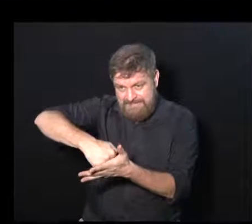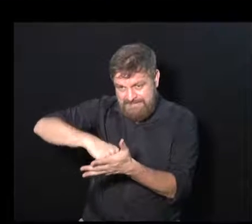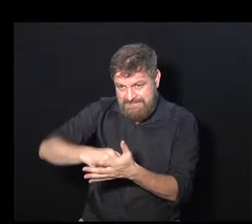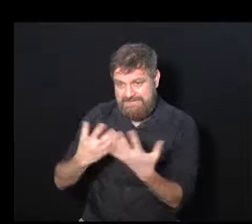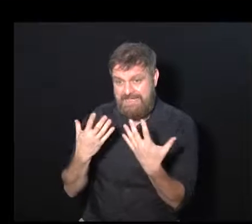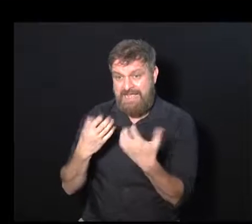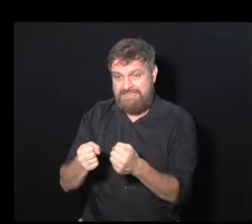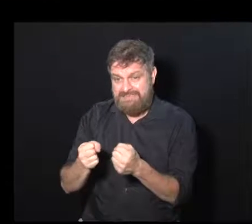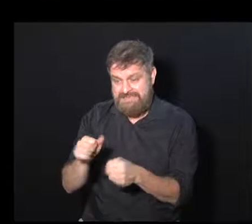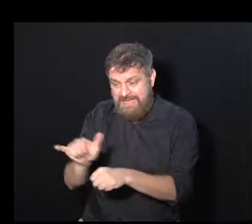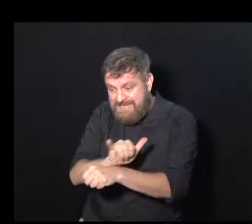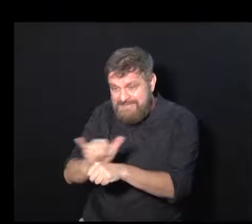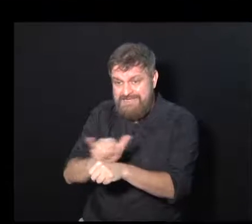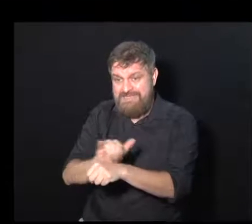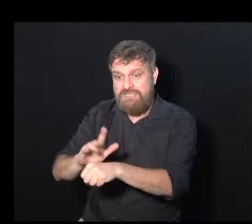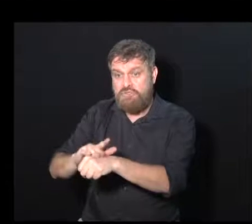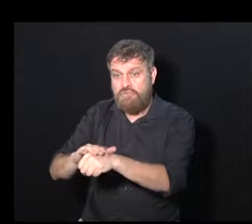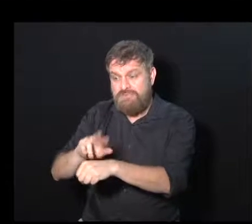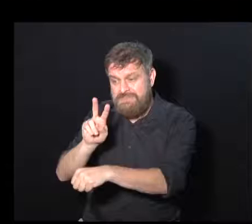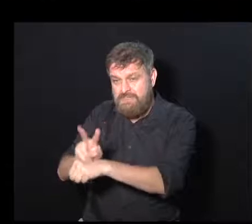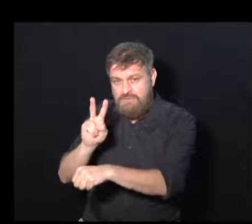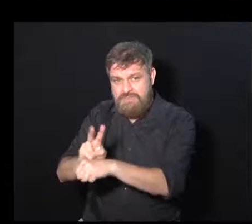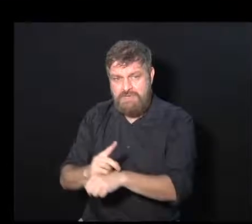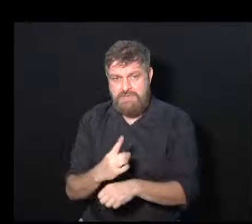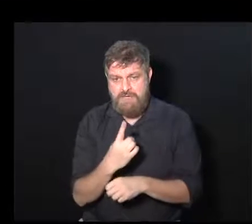no tratamento de doenças. Em